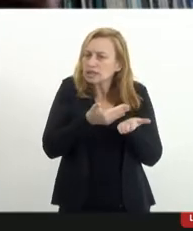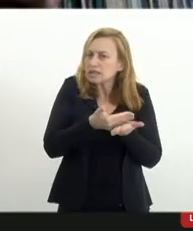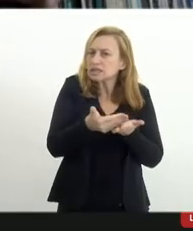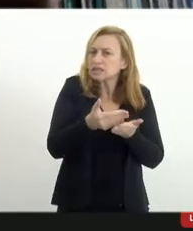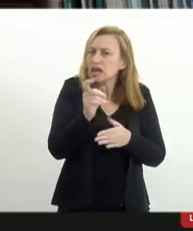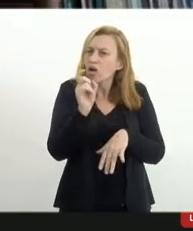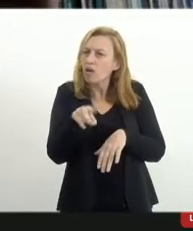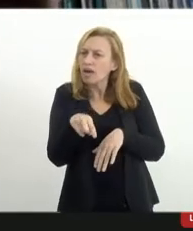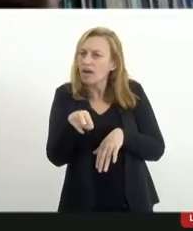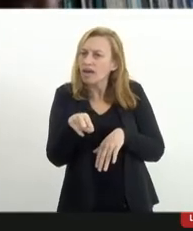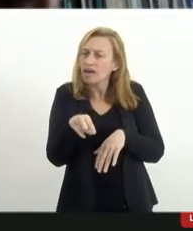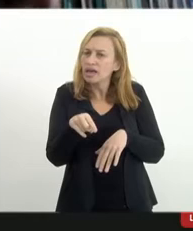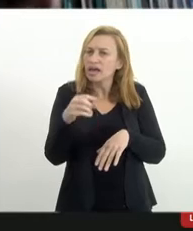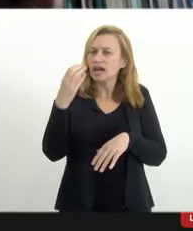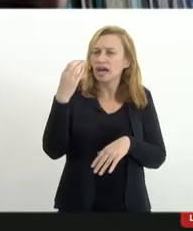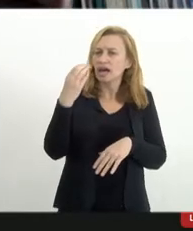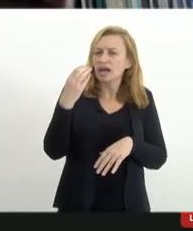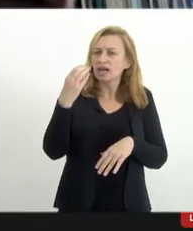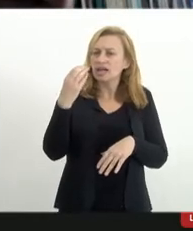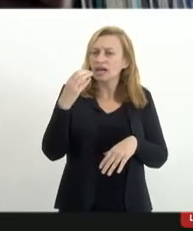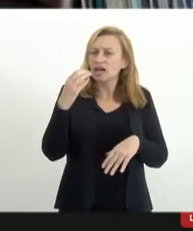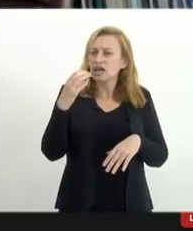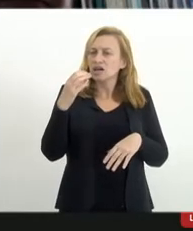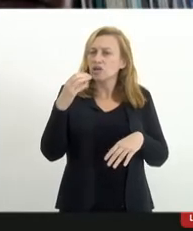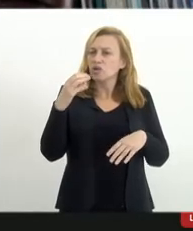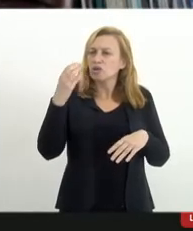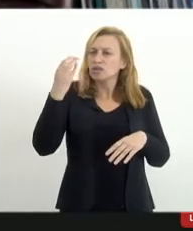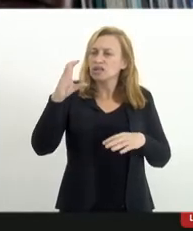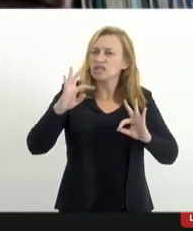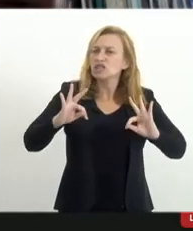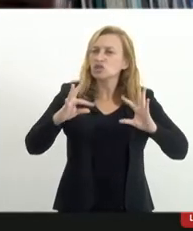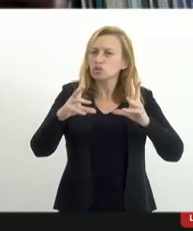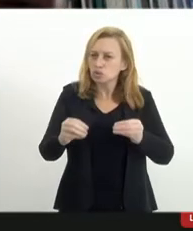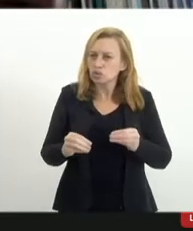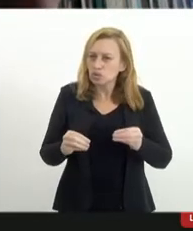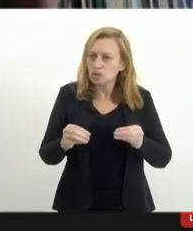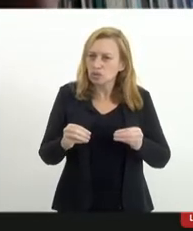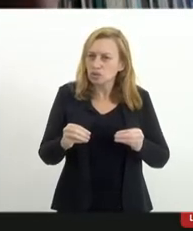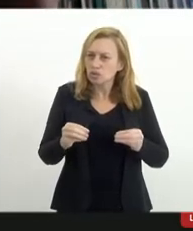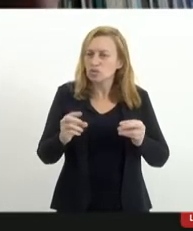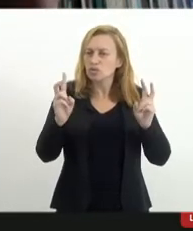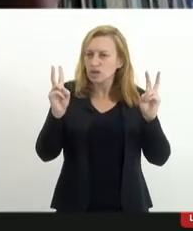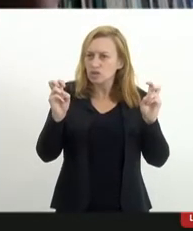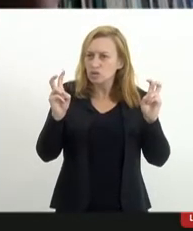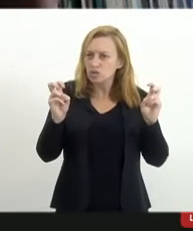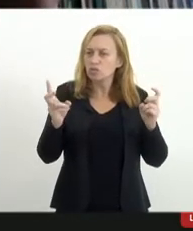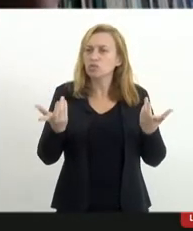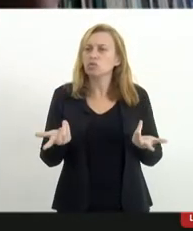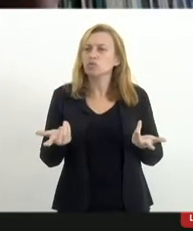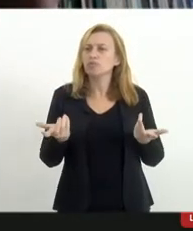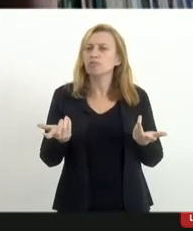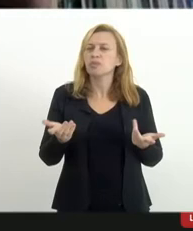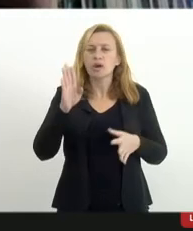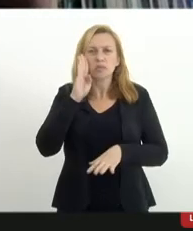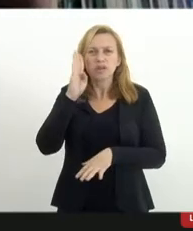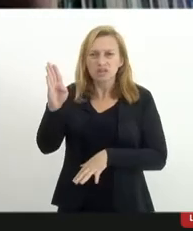inicial seria a ciência dos fatos, né? Levando em consideração principalmente a questão de